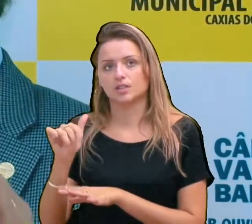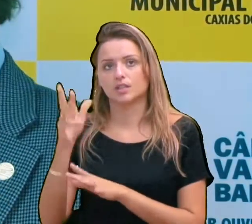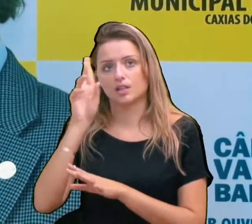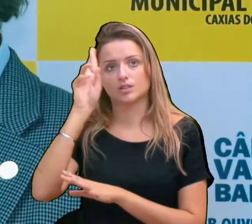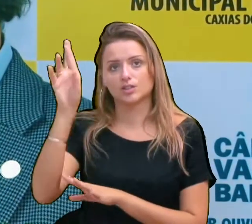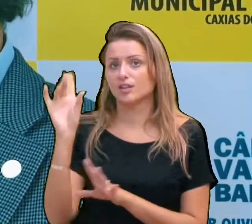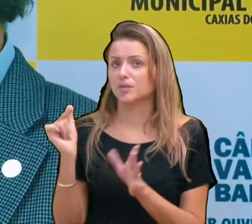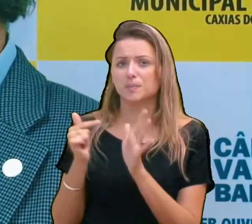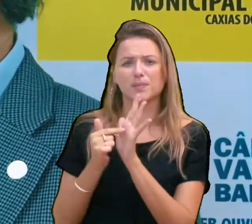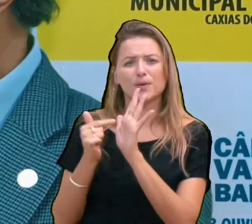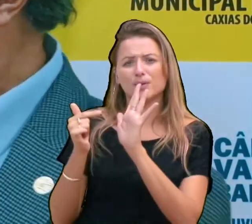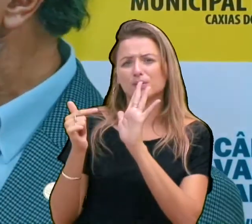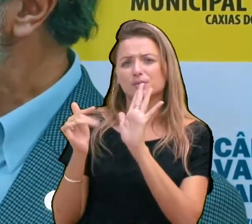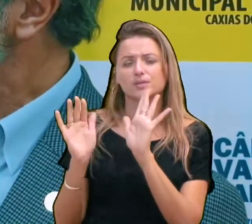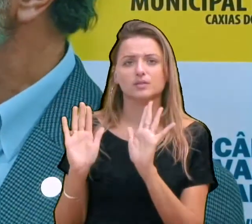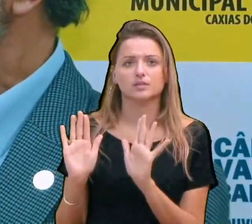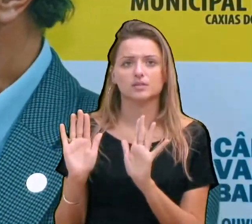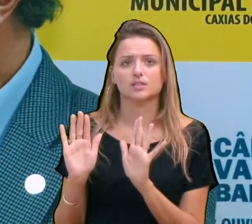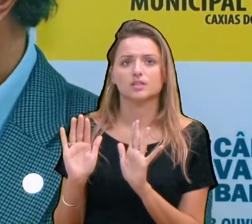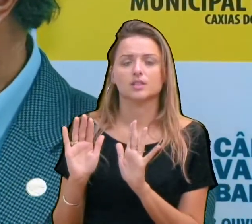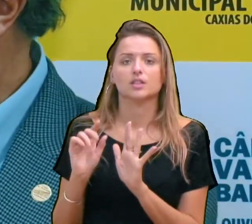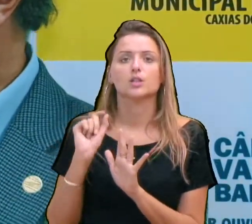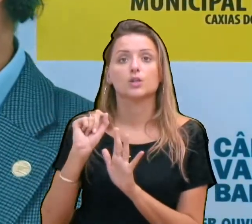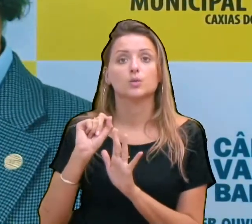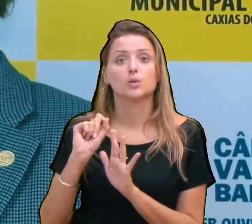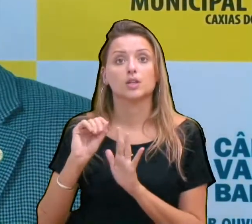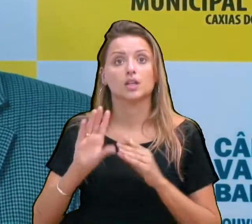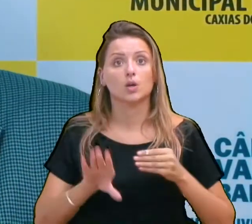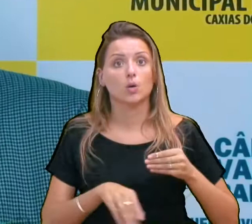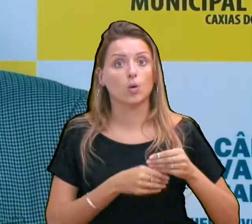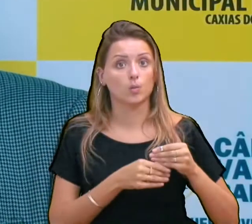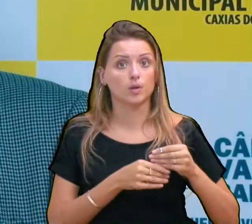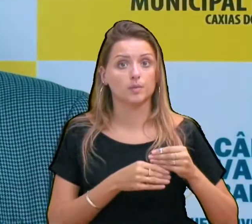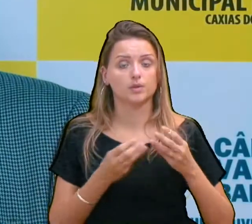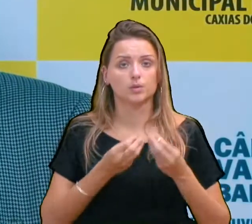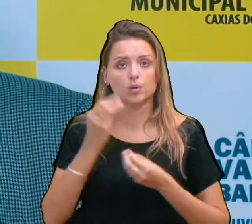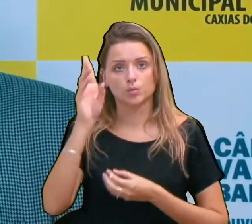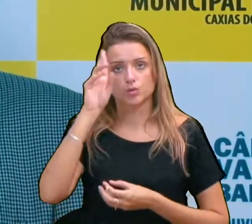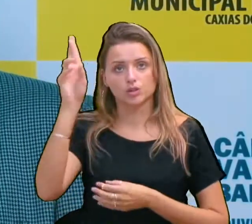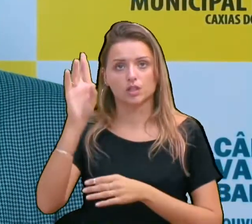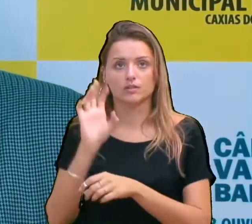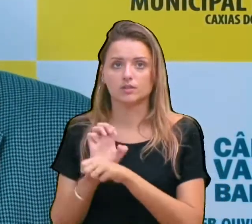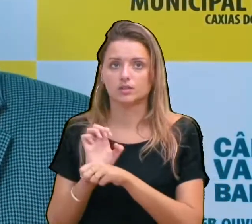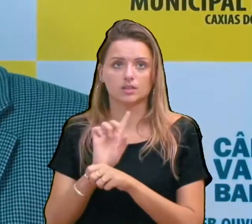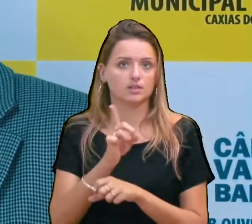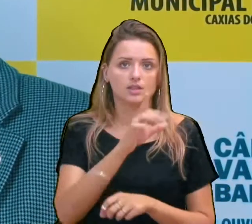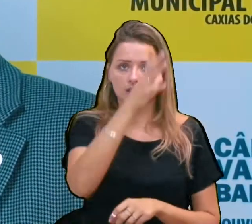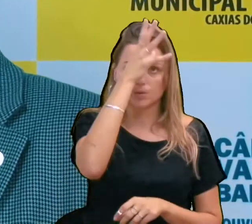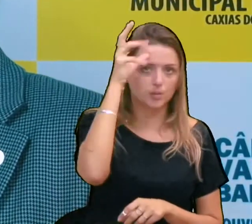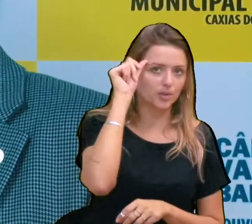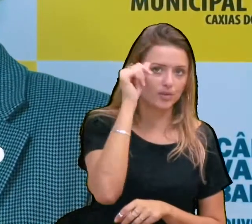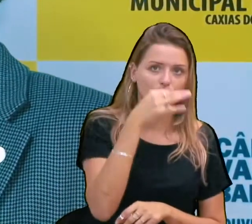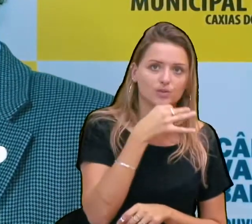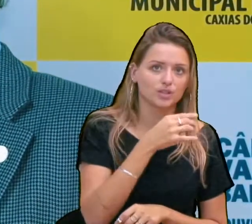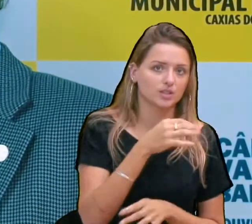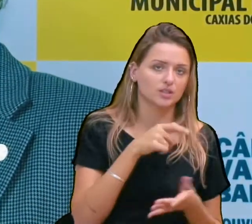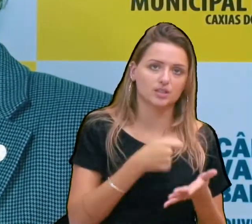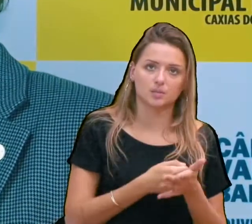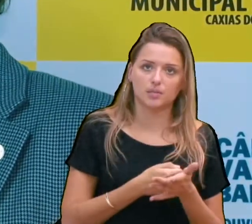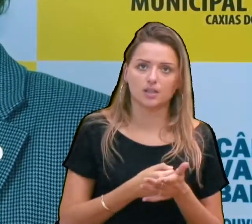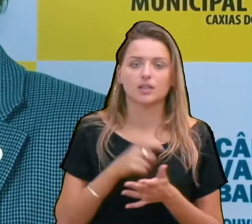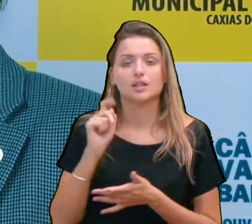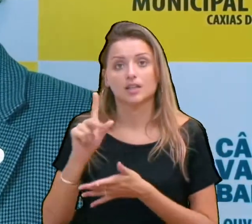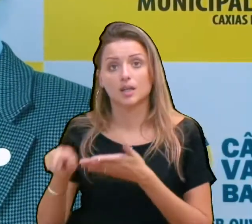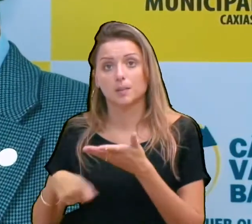diretora. Ponto. E o extra que ela ganha como diretora do Estado não é o município que paga. Quem